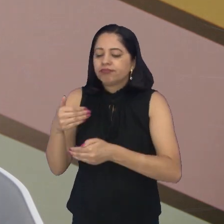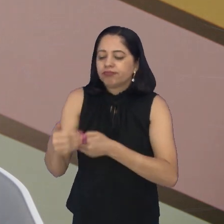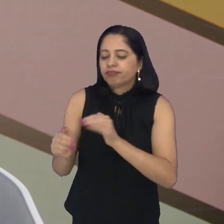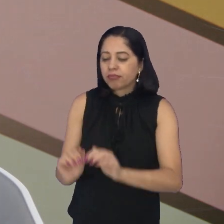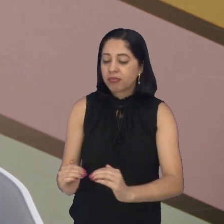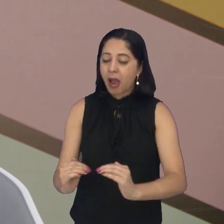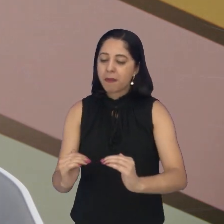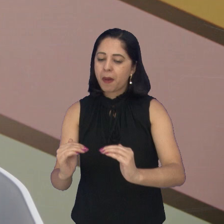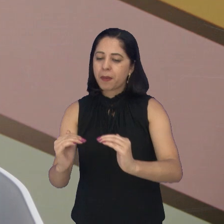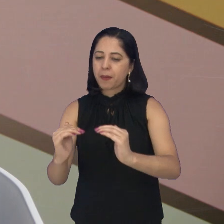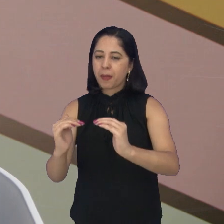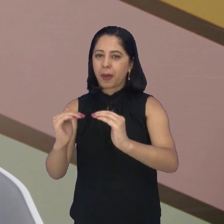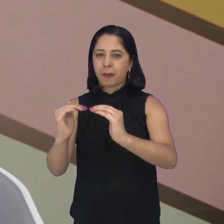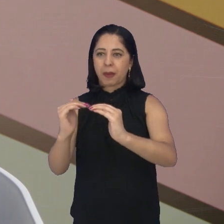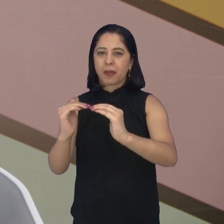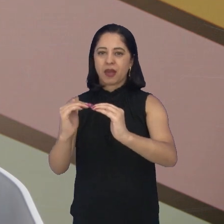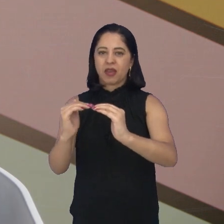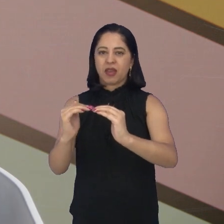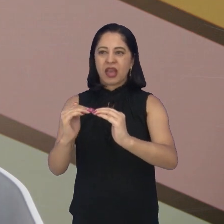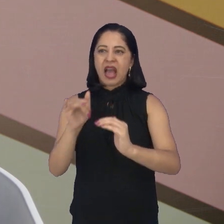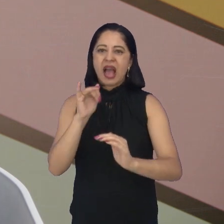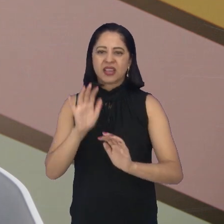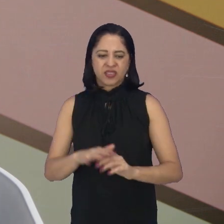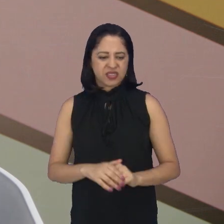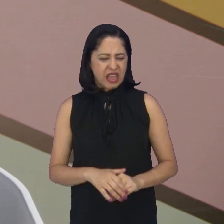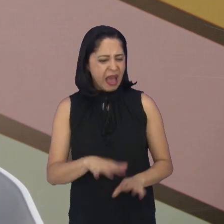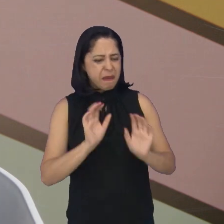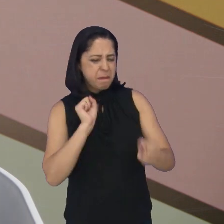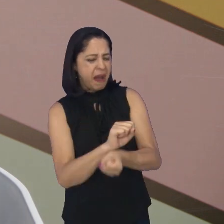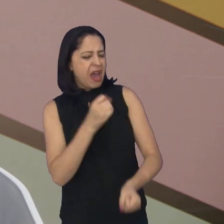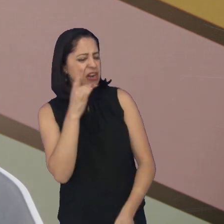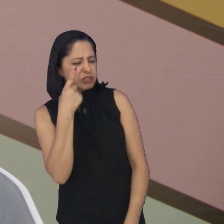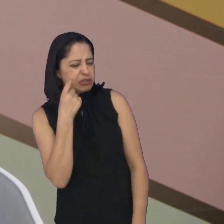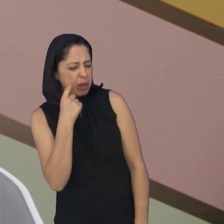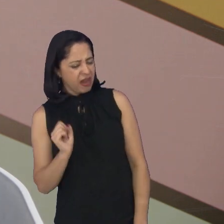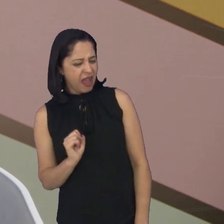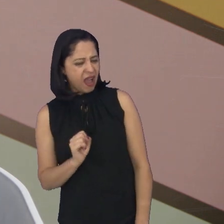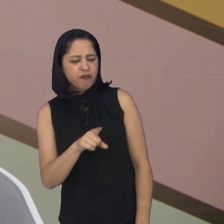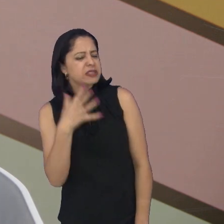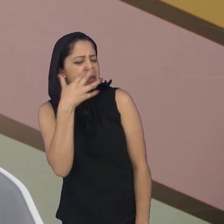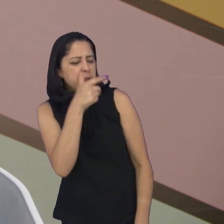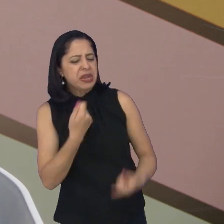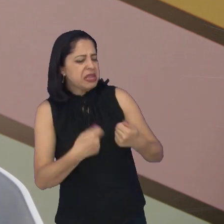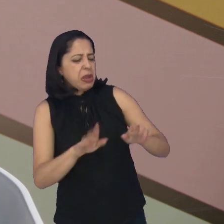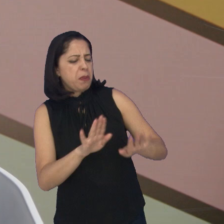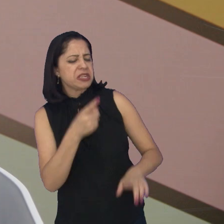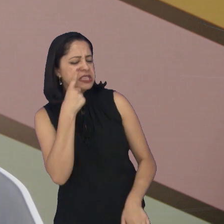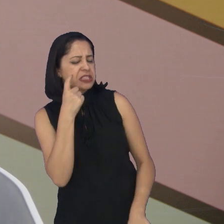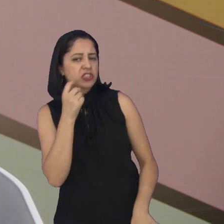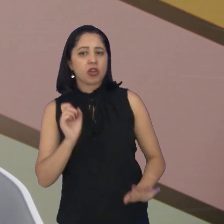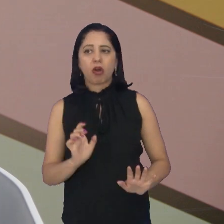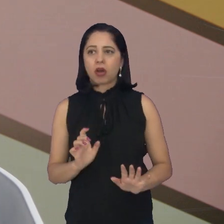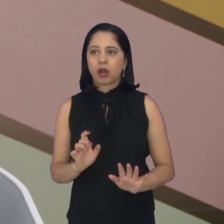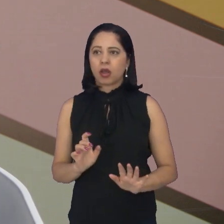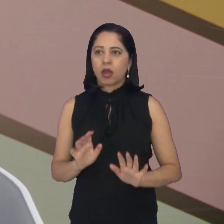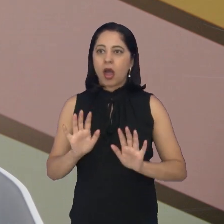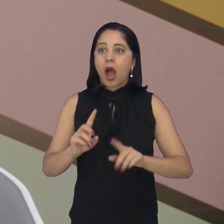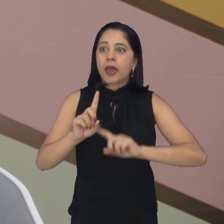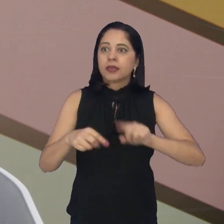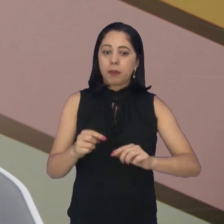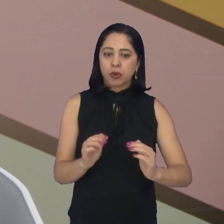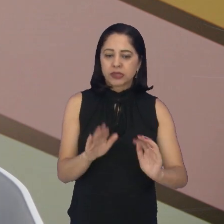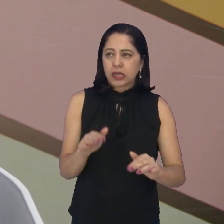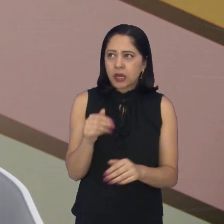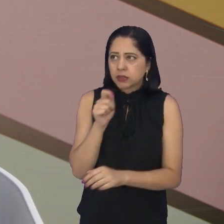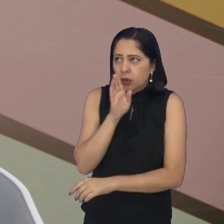vai sendo podado, né? Criança bonita não chora, menina bonita não chora. E daqui a pouco a gente está sofrendo, mas não está chorando porque